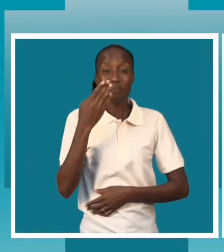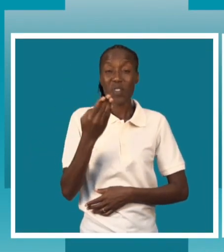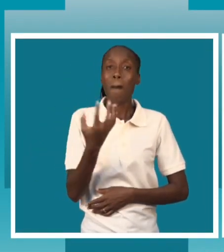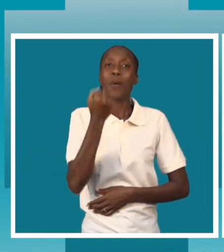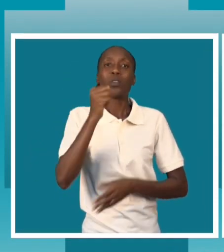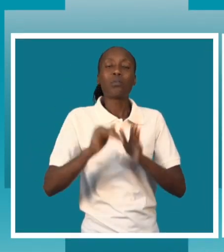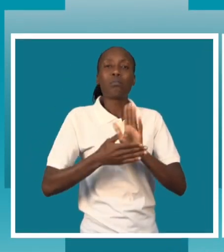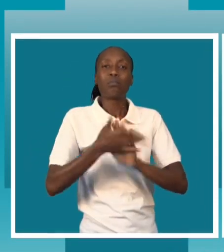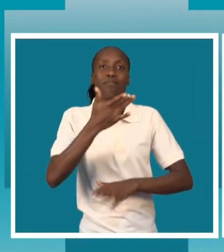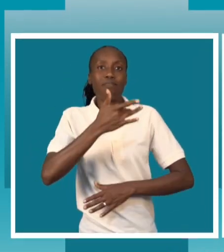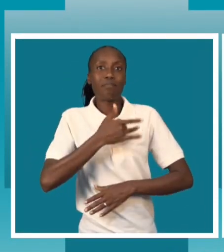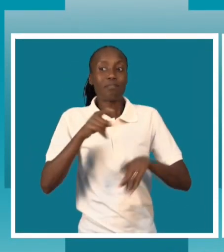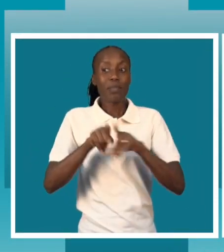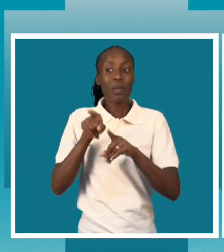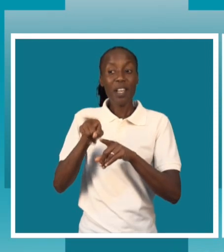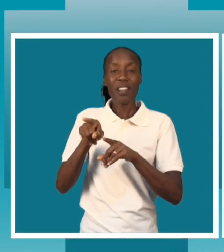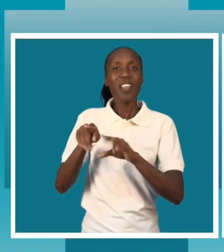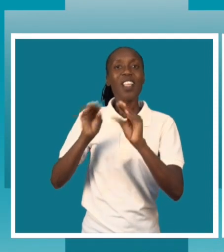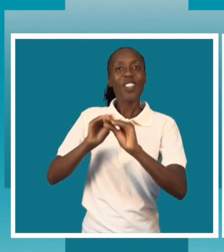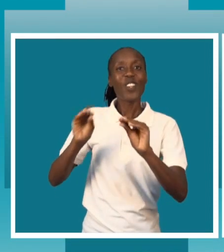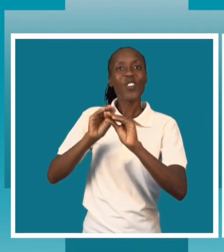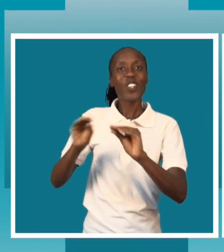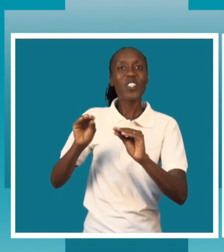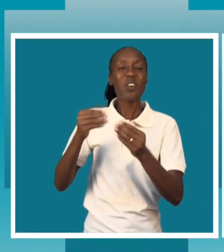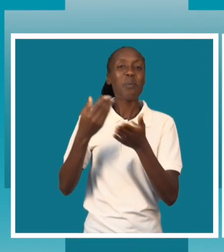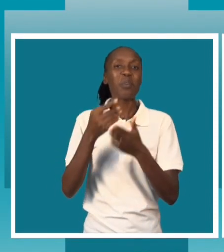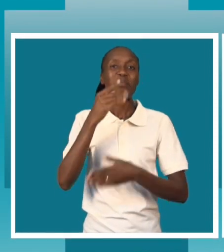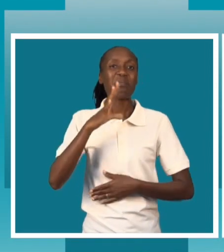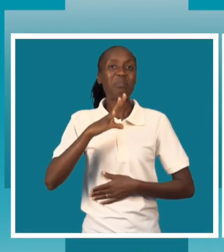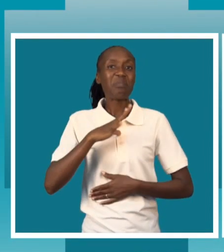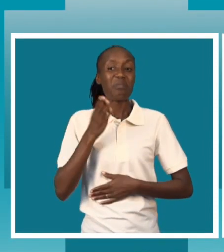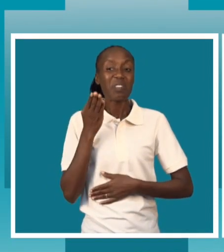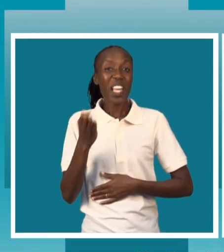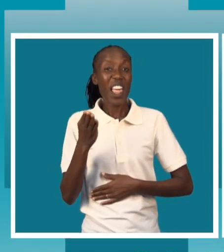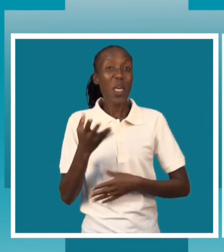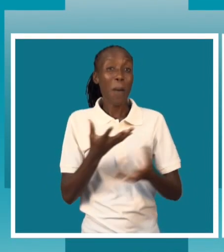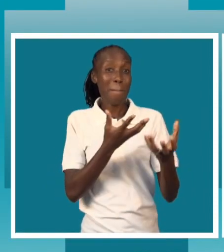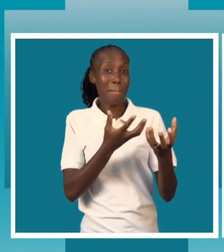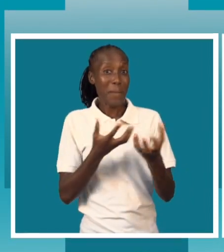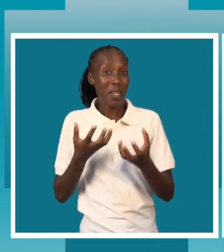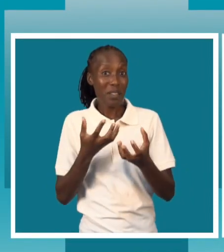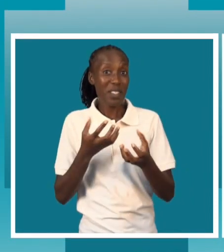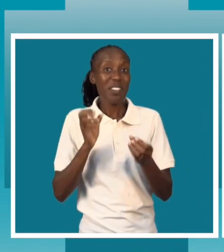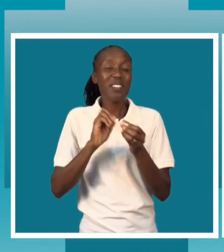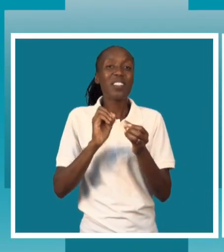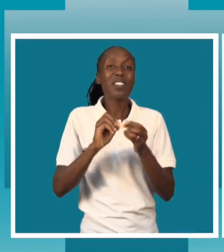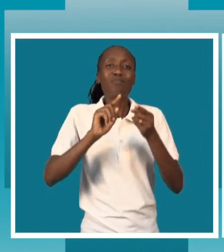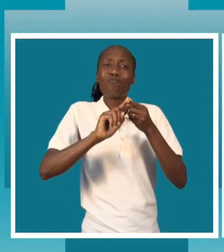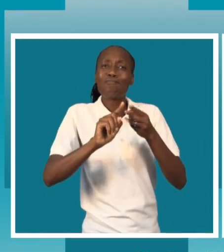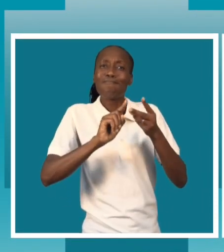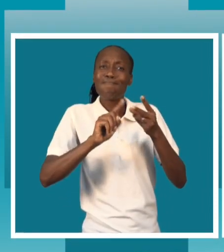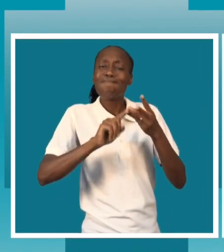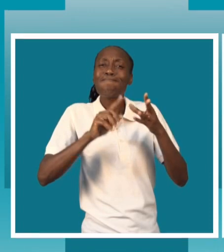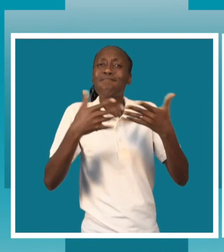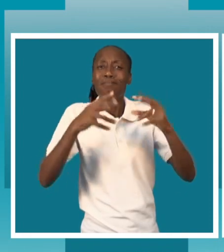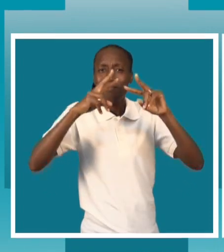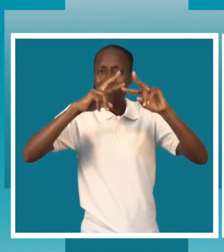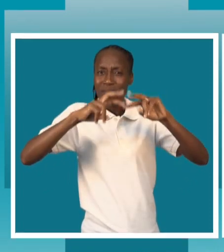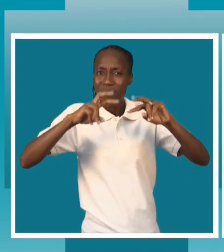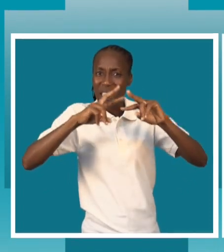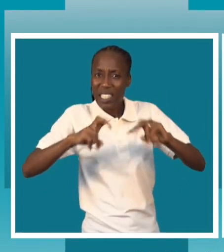podem ser sentidos na educação. Já não existe, nos alunos, esta necessidade de crítica, de análise,